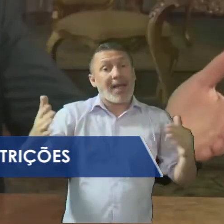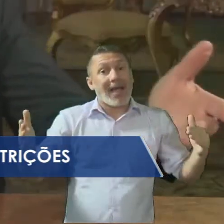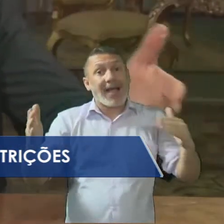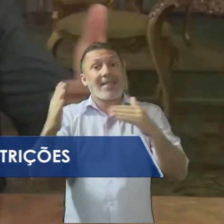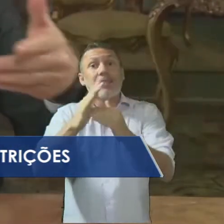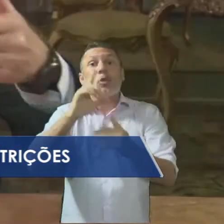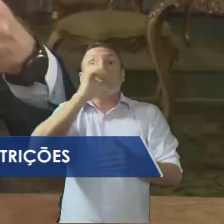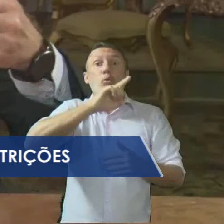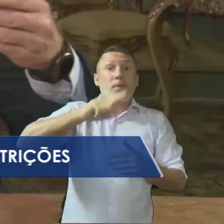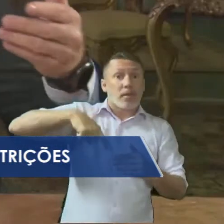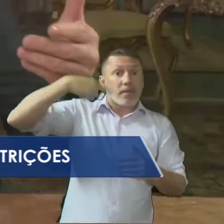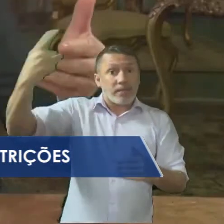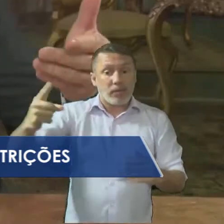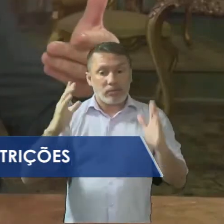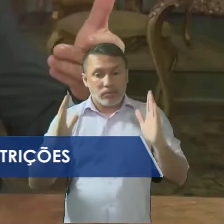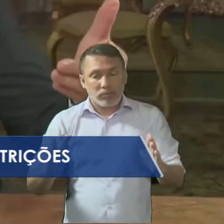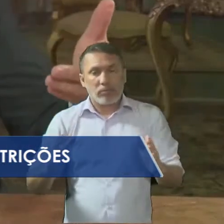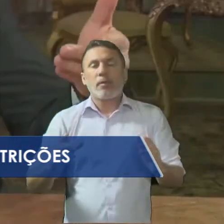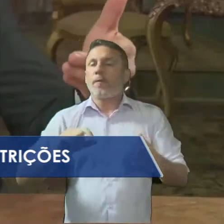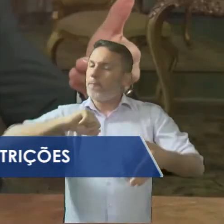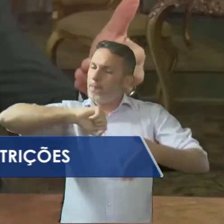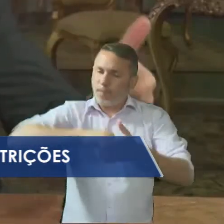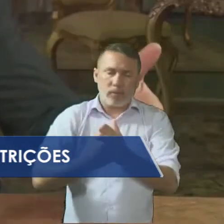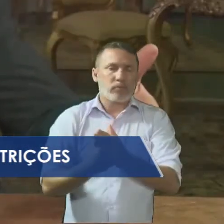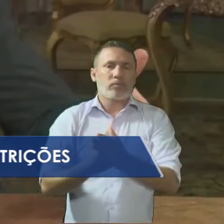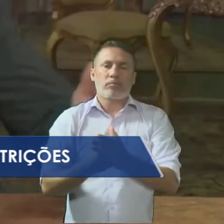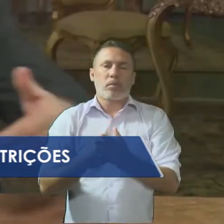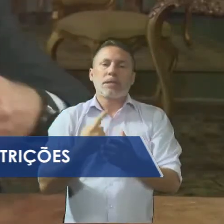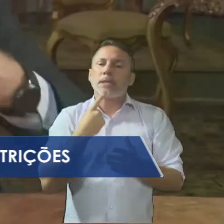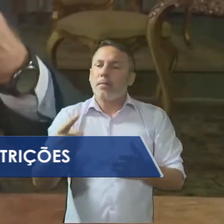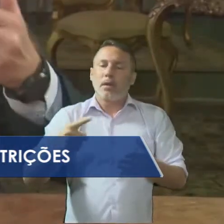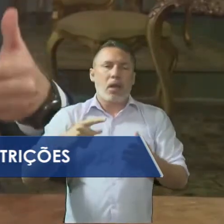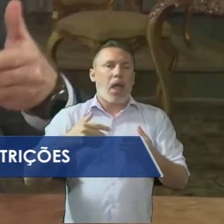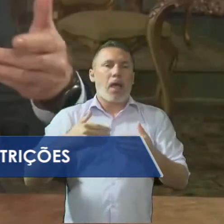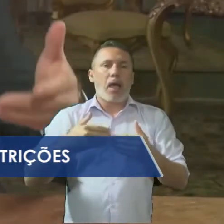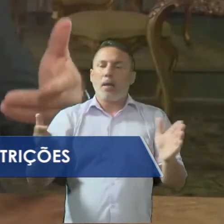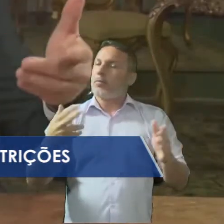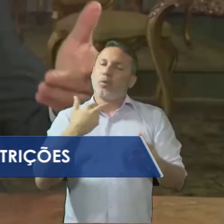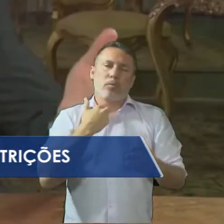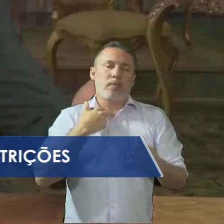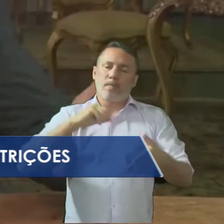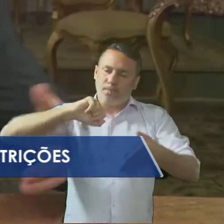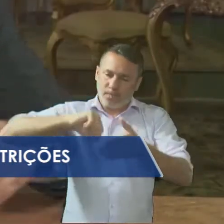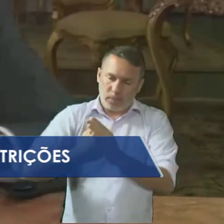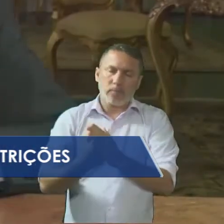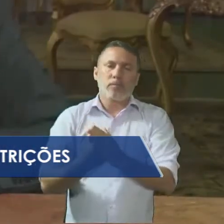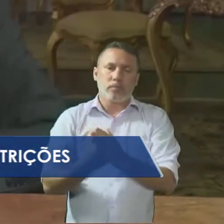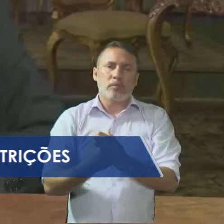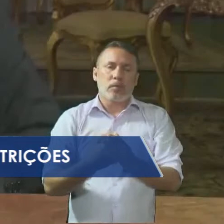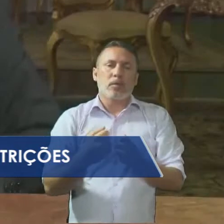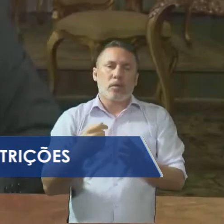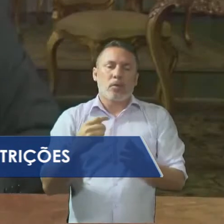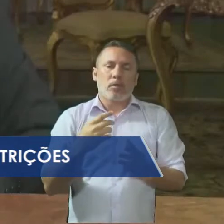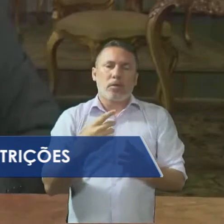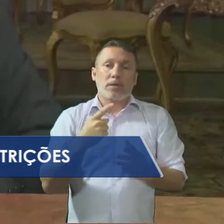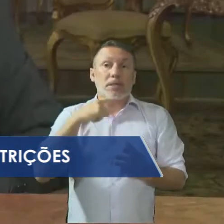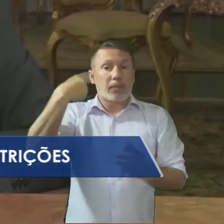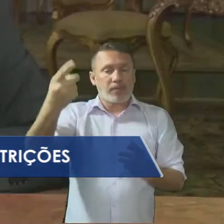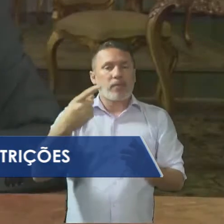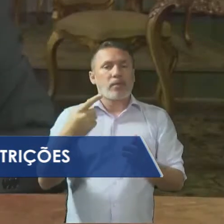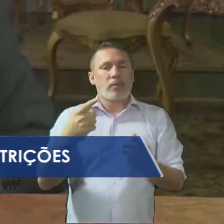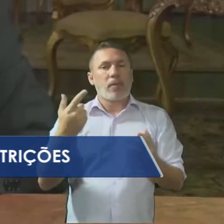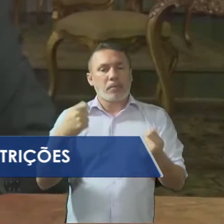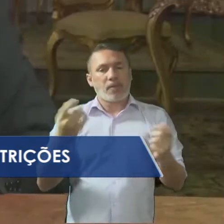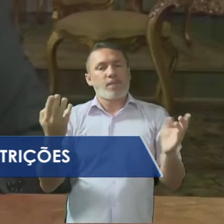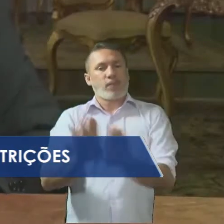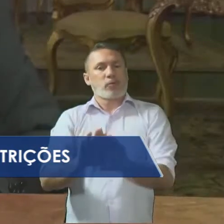próximo domingo elas não serão consideradas atividades e elas não poderão funcionar na semana que